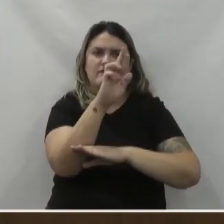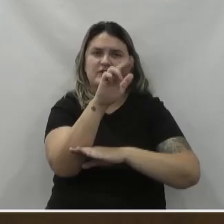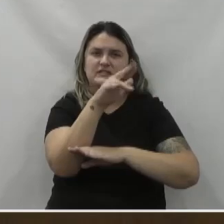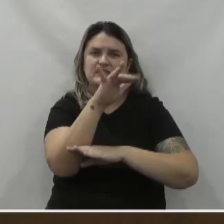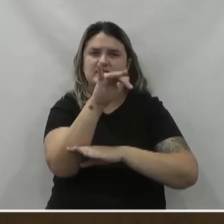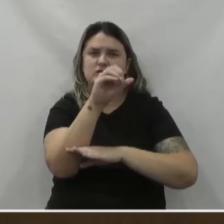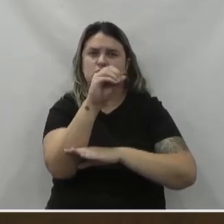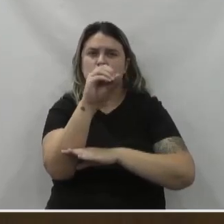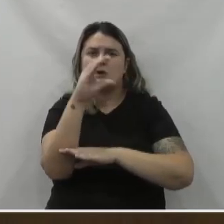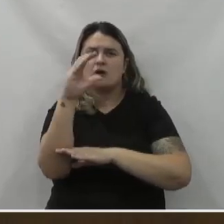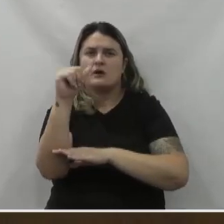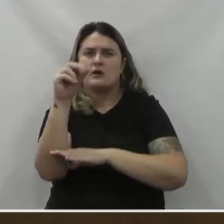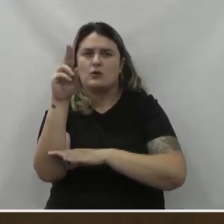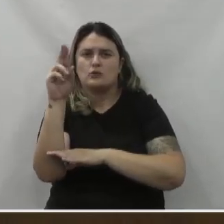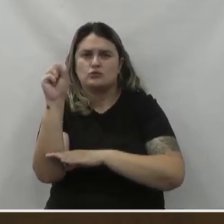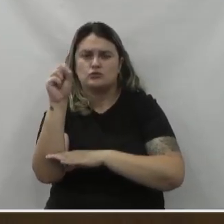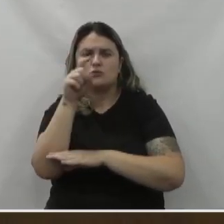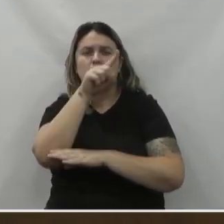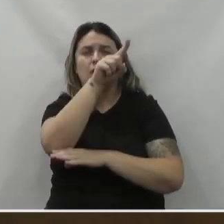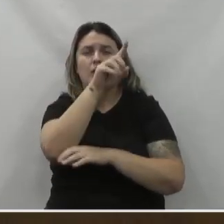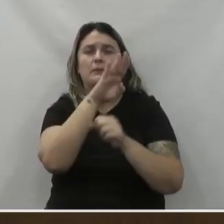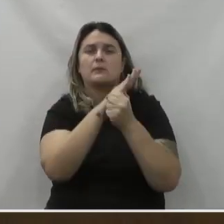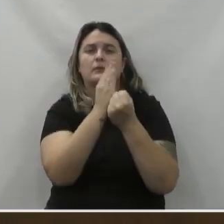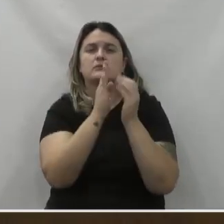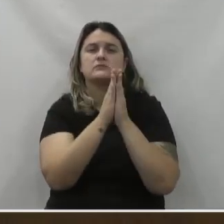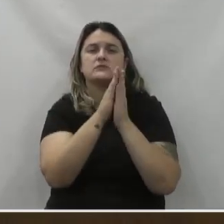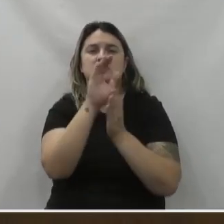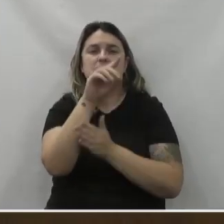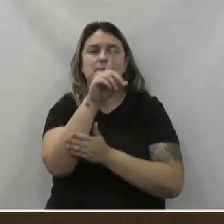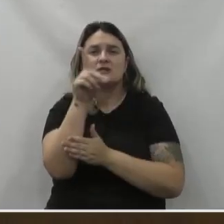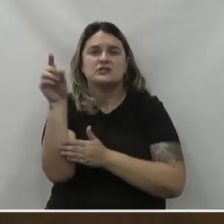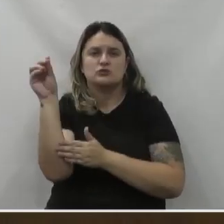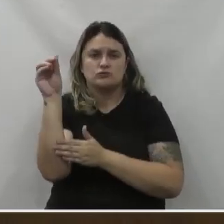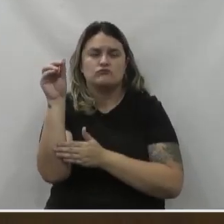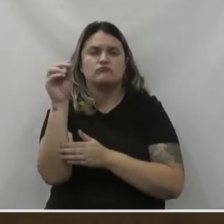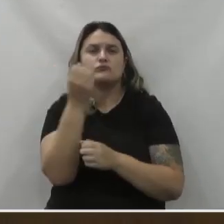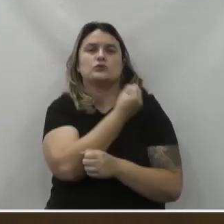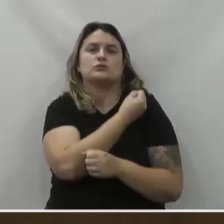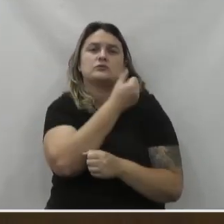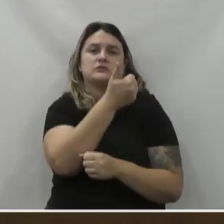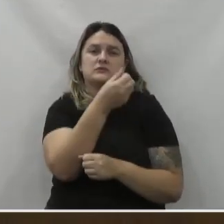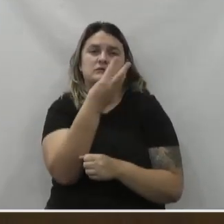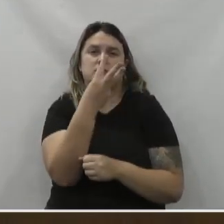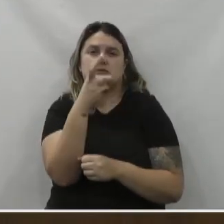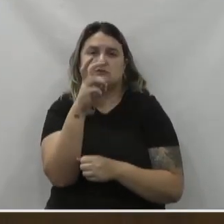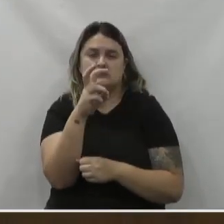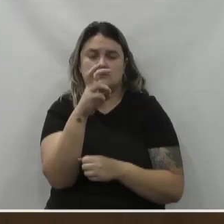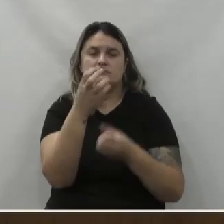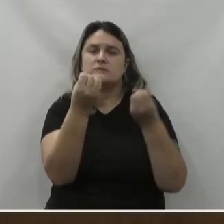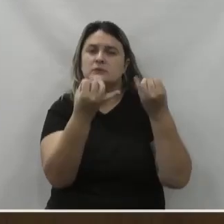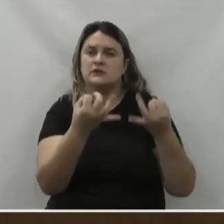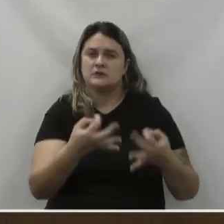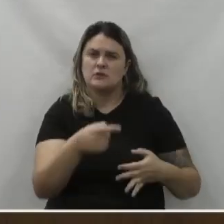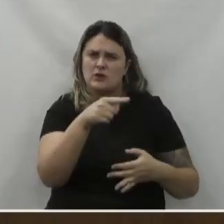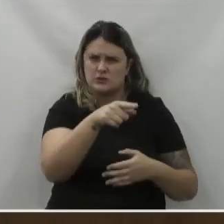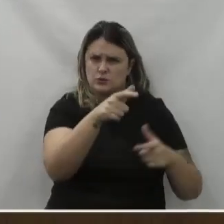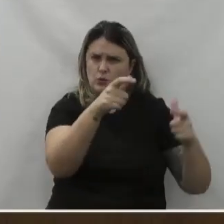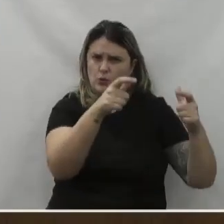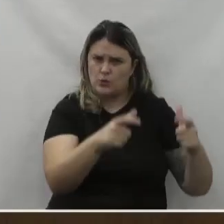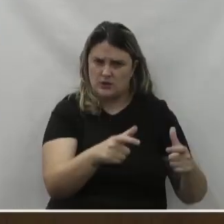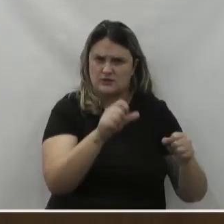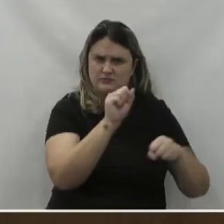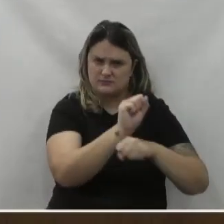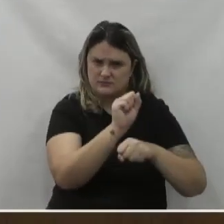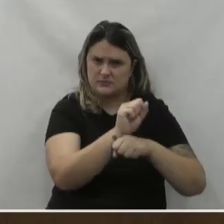Caos, no bairro São Sebastião, em frente à residência de número 135. Justificativa. O ponto de